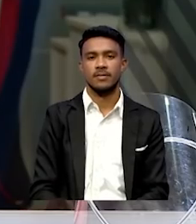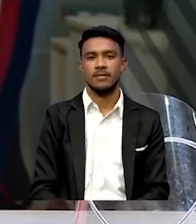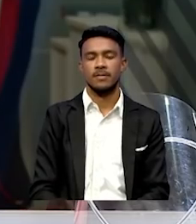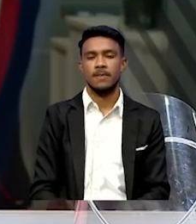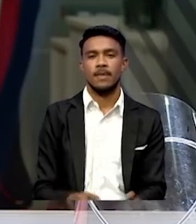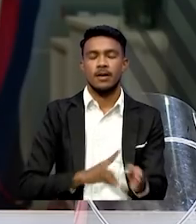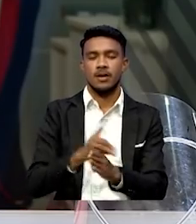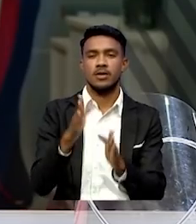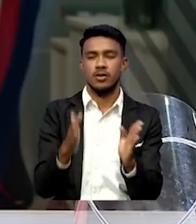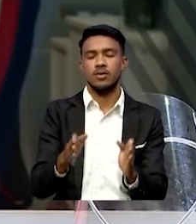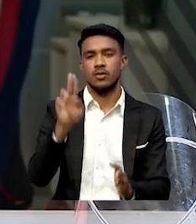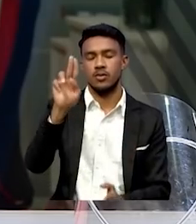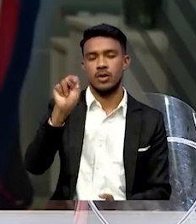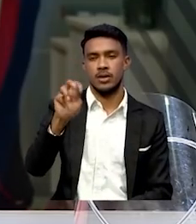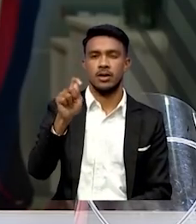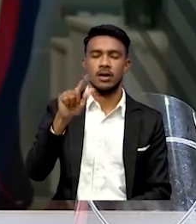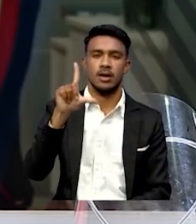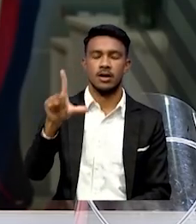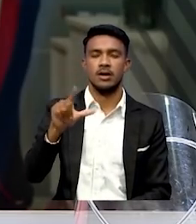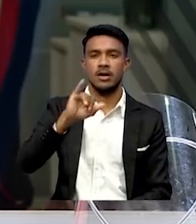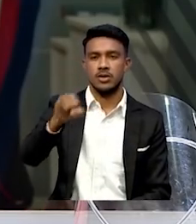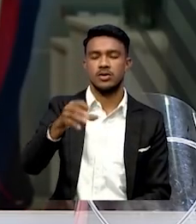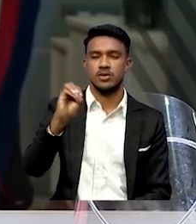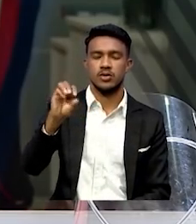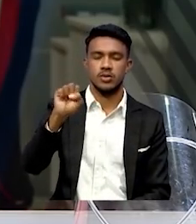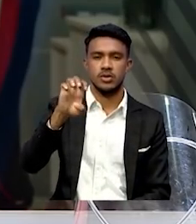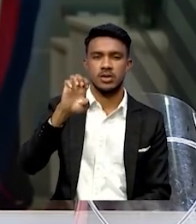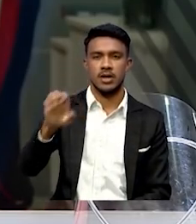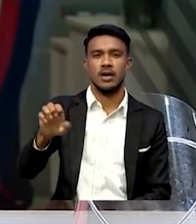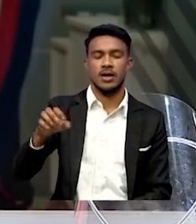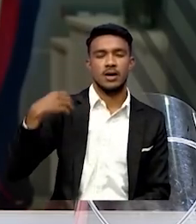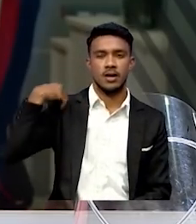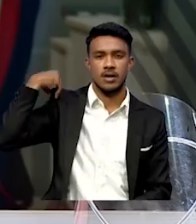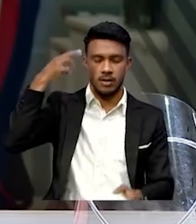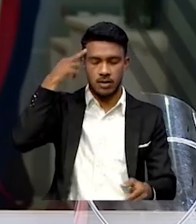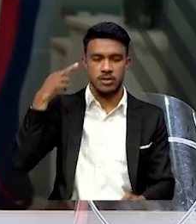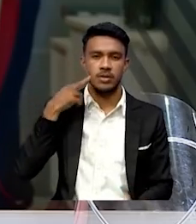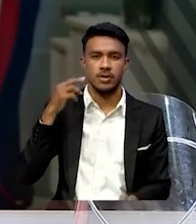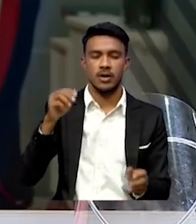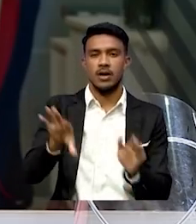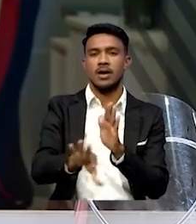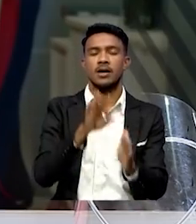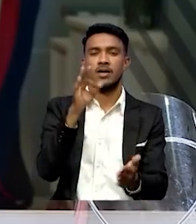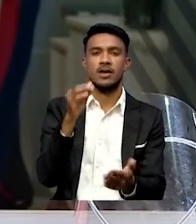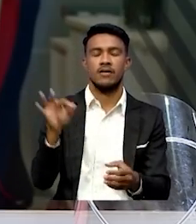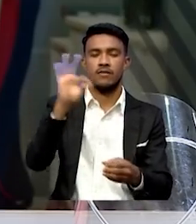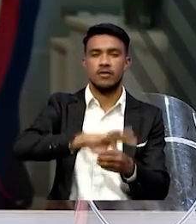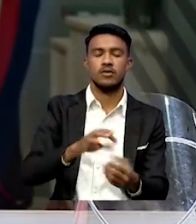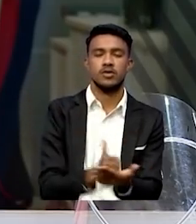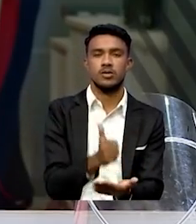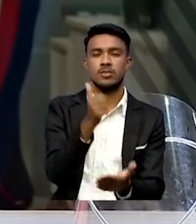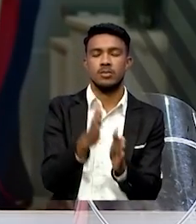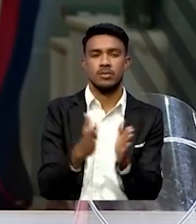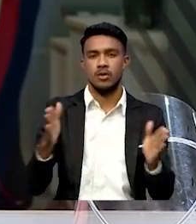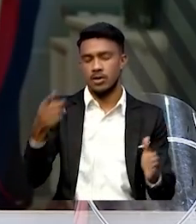Docente Wentele José Antônio da Costa Atetem, candidato presidente José Ramos Horta, retam votos bot e eleição presidencial Tinangné,